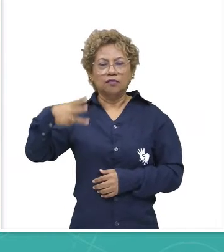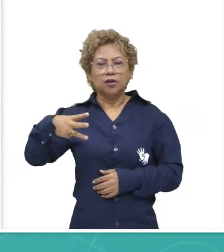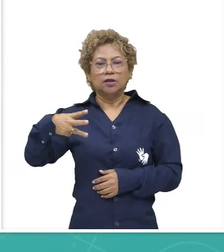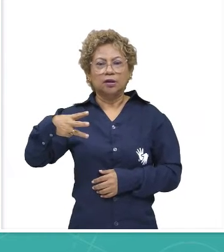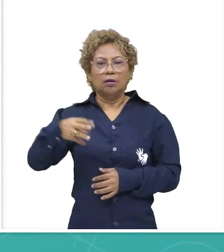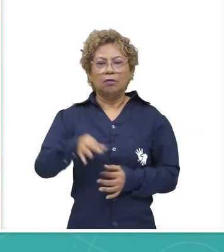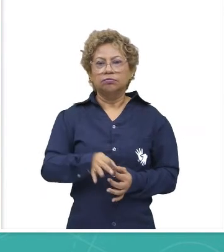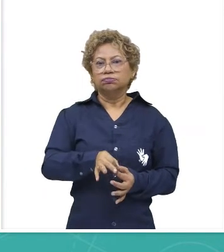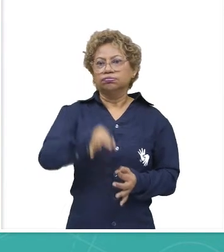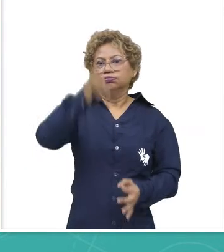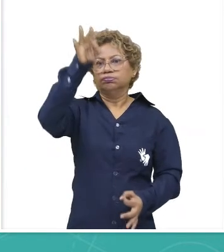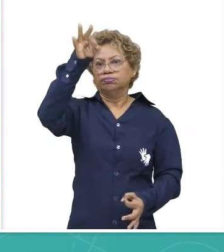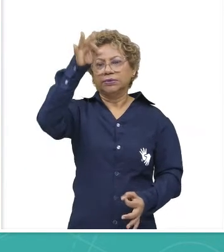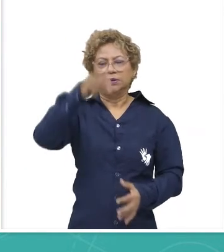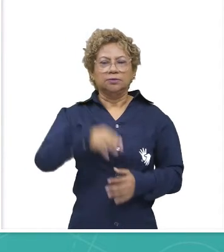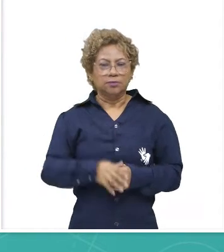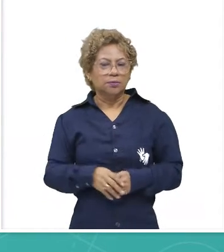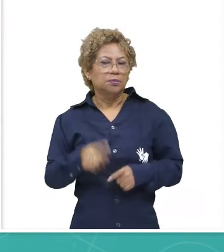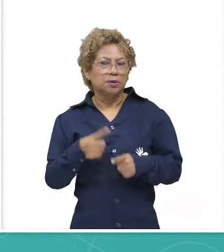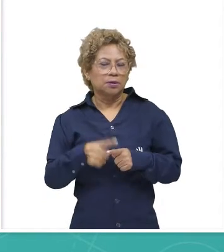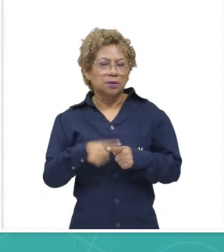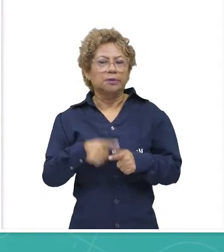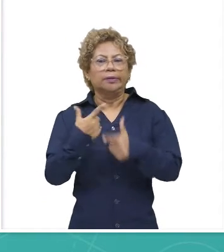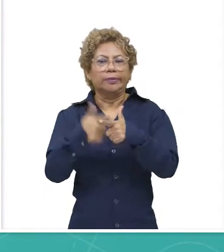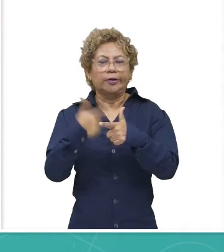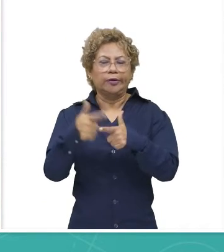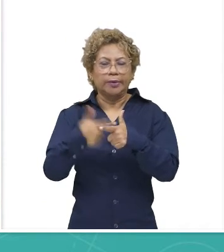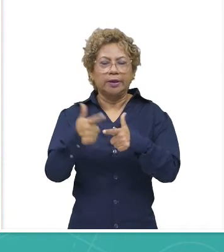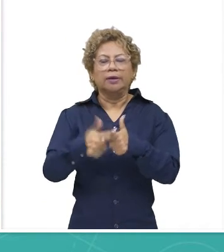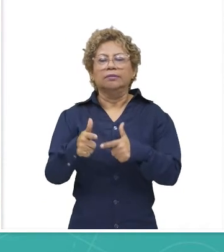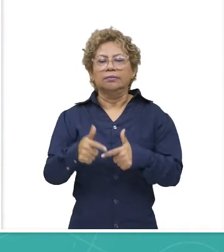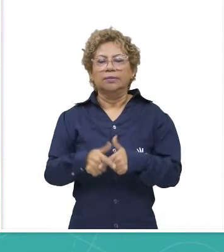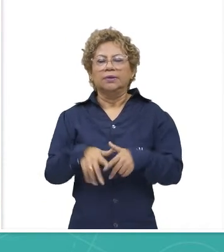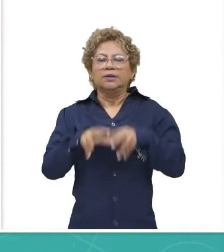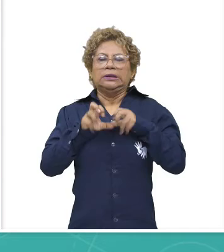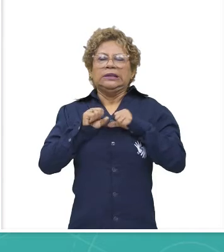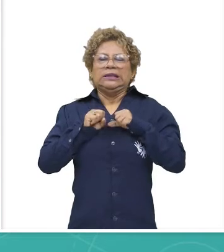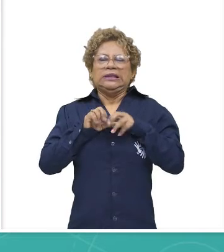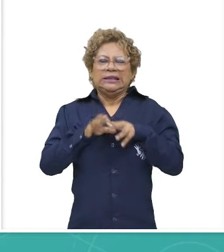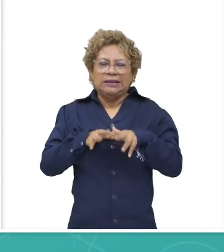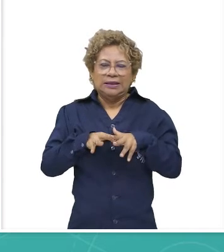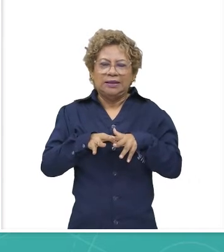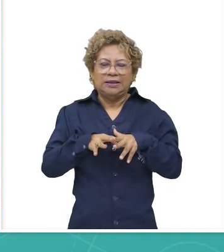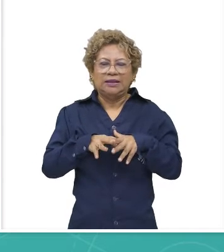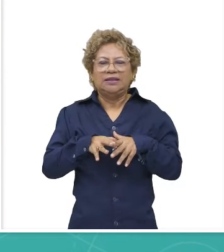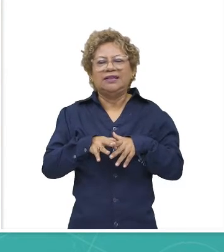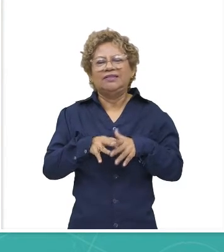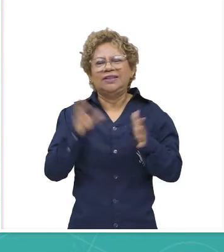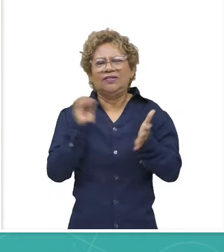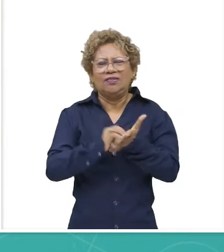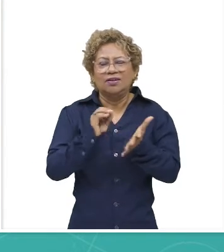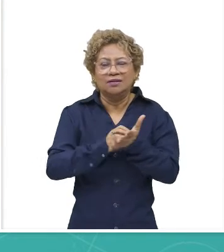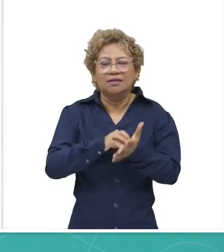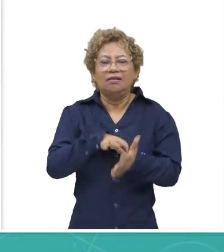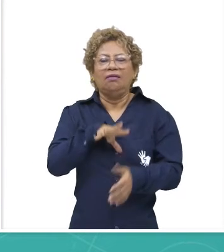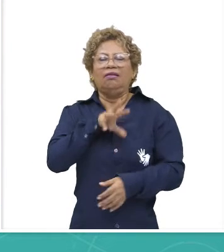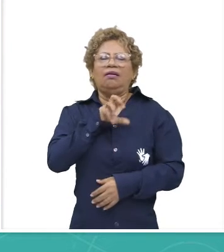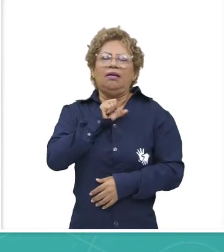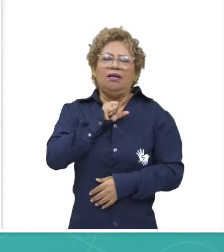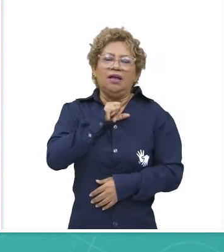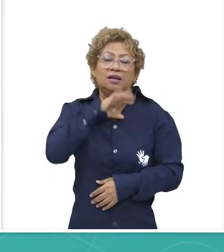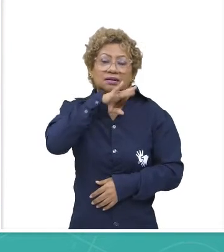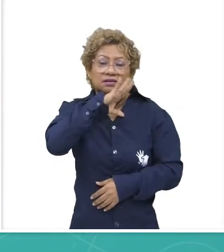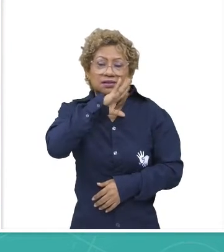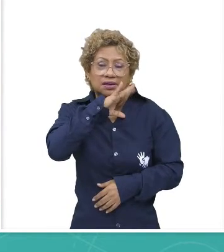mal-estar, desmaio. Por quê? Porque é muito alto e vocês já sabem que quanto mais alto, mais escasso fica o